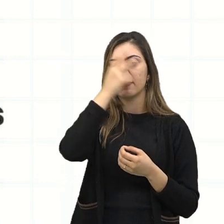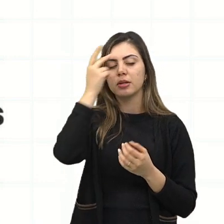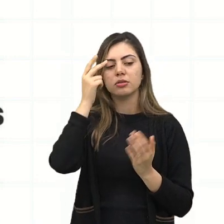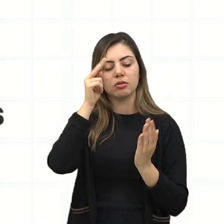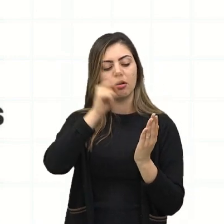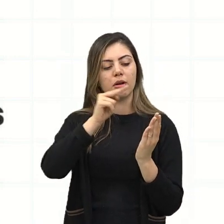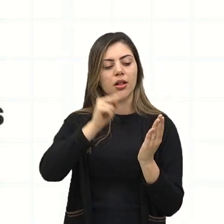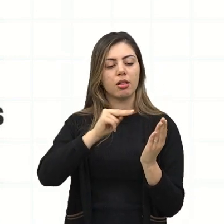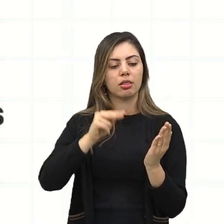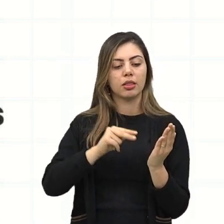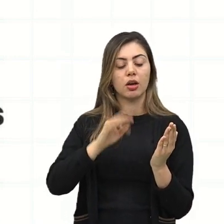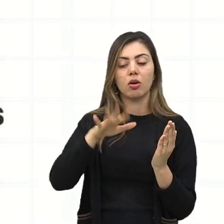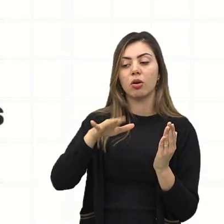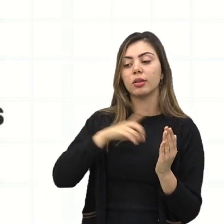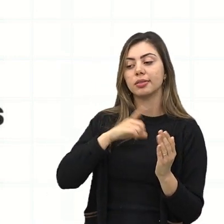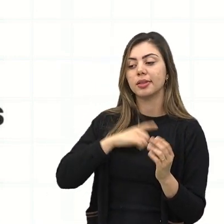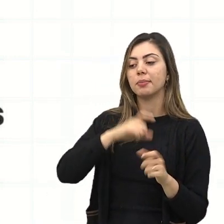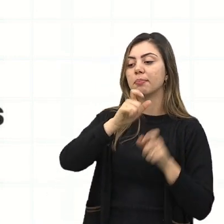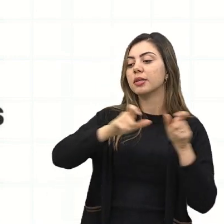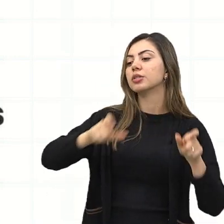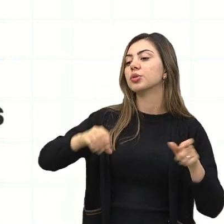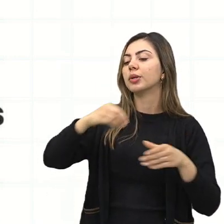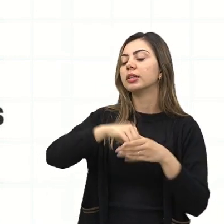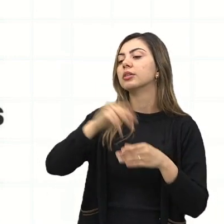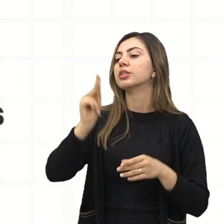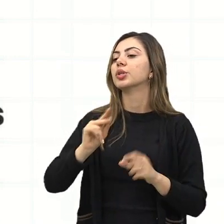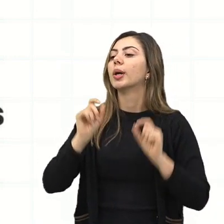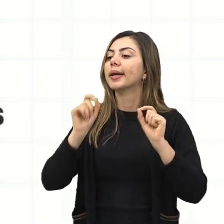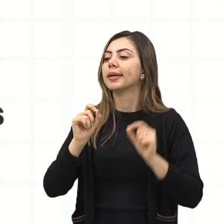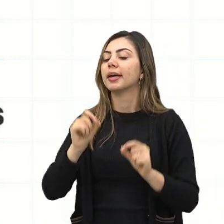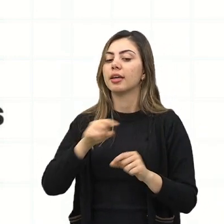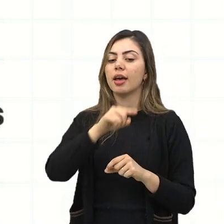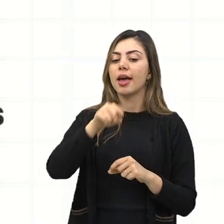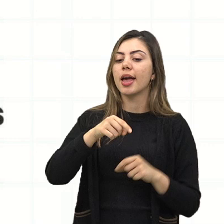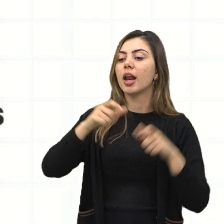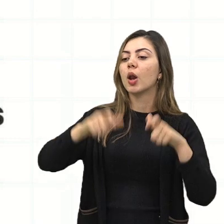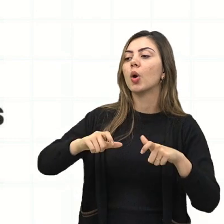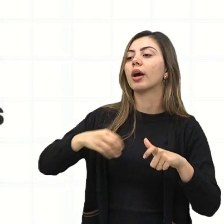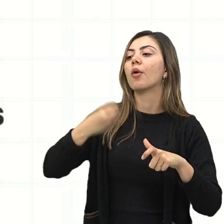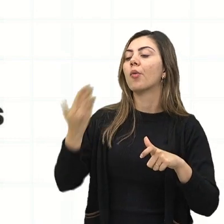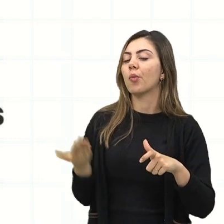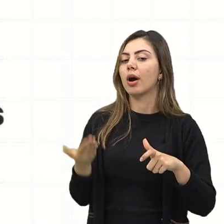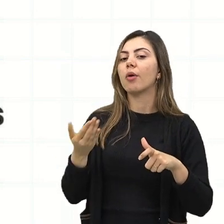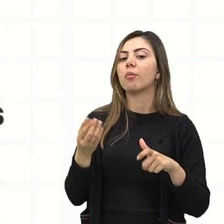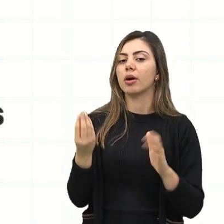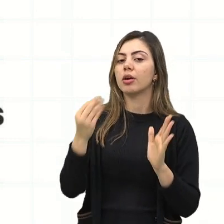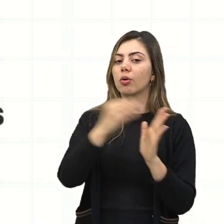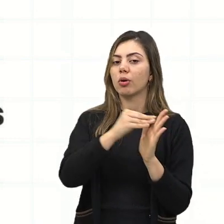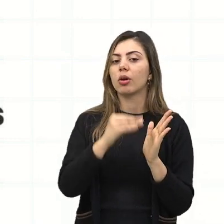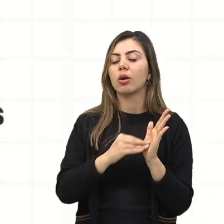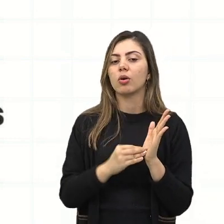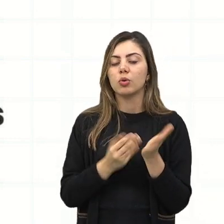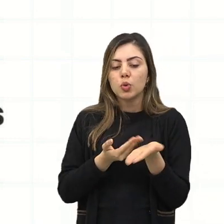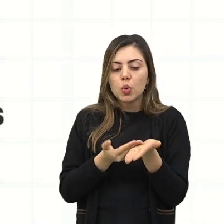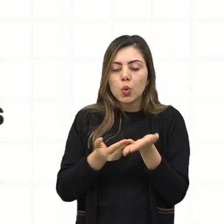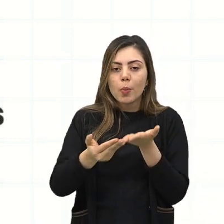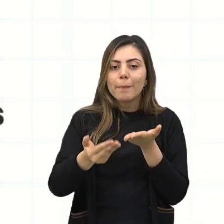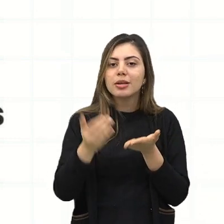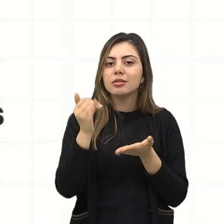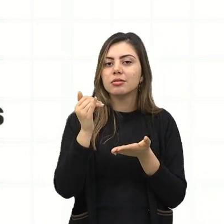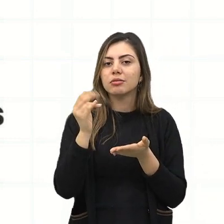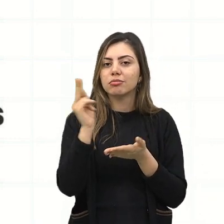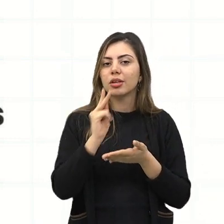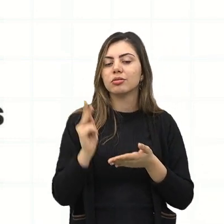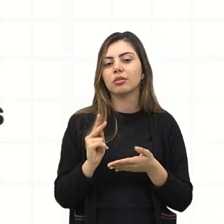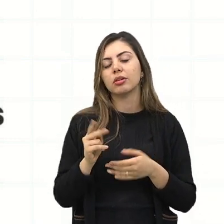digo, tais pessoas estavam envolvidas e elas estavam em tais lugar. Então, ao iniciar uma crônica, eu